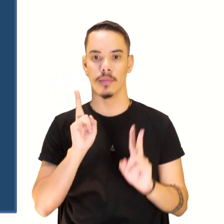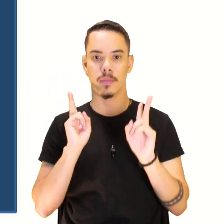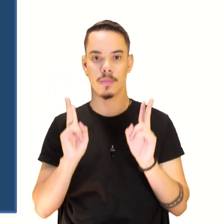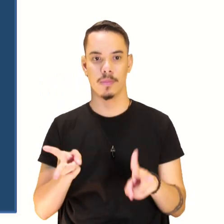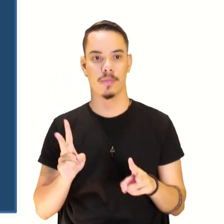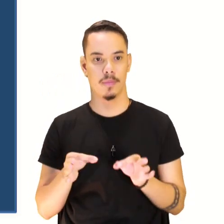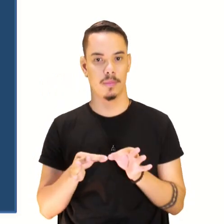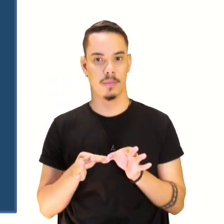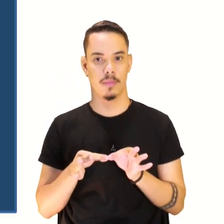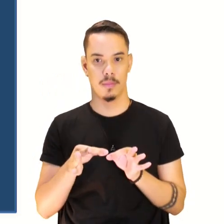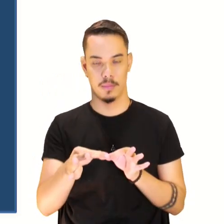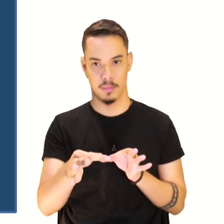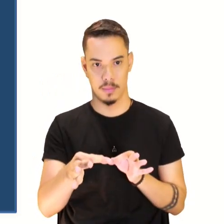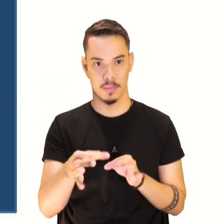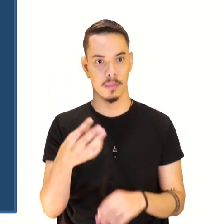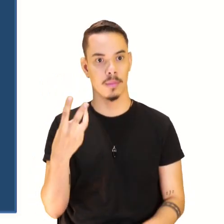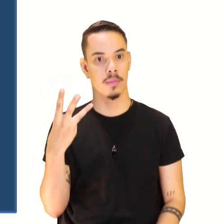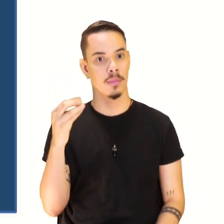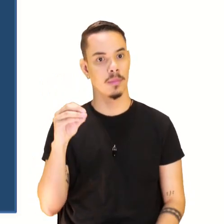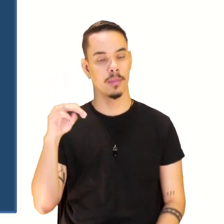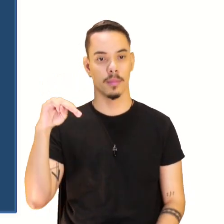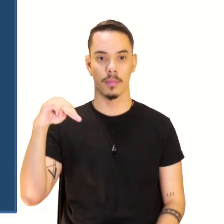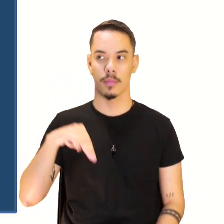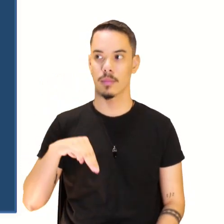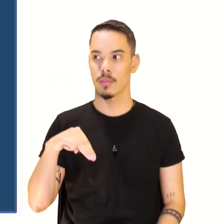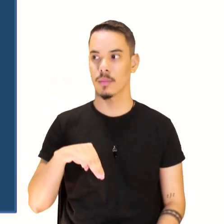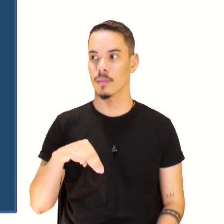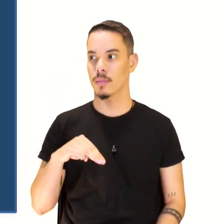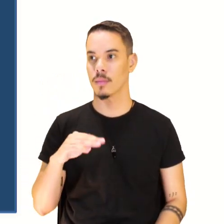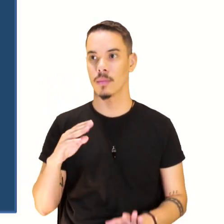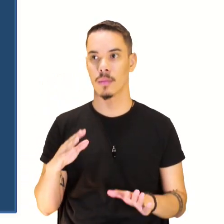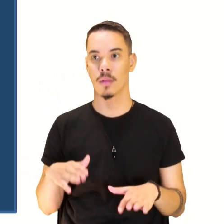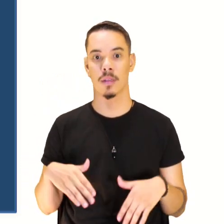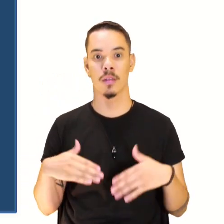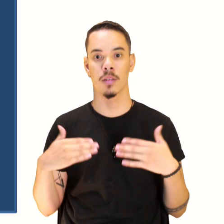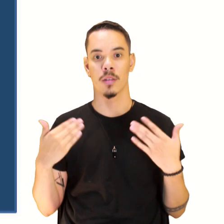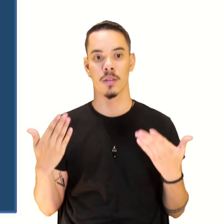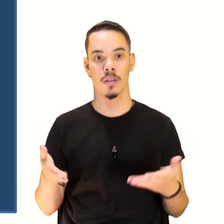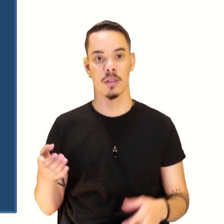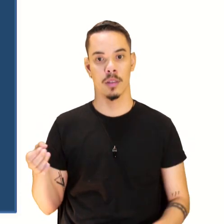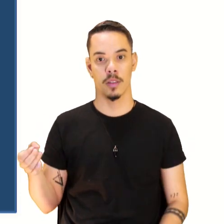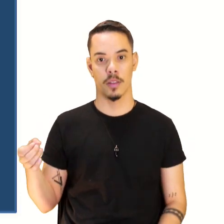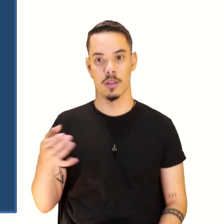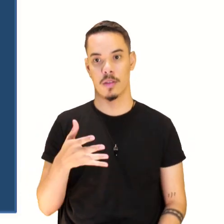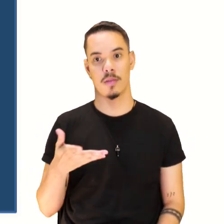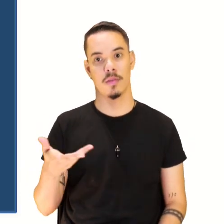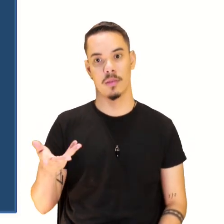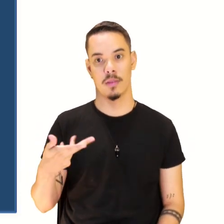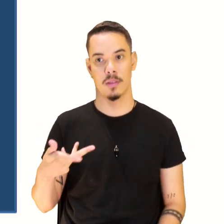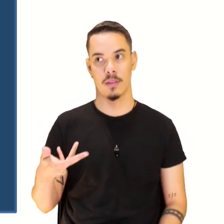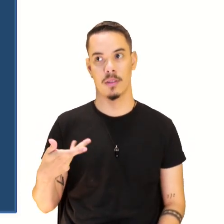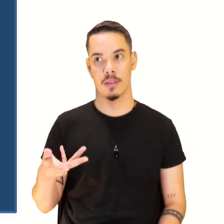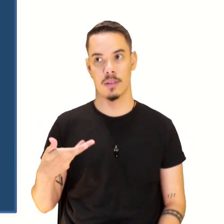mesma distância em 30 minutos qual deve ser a nova velocidade